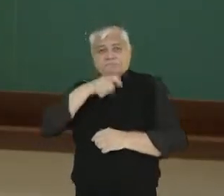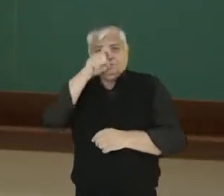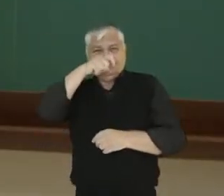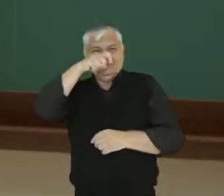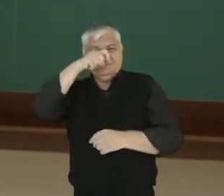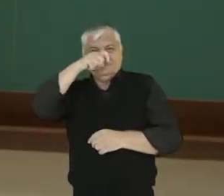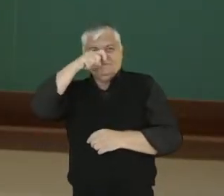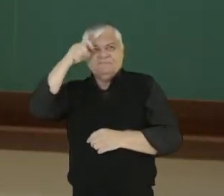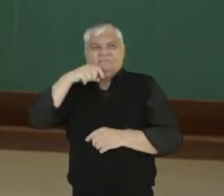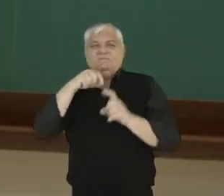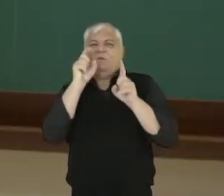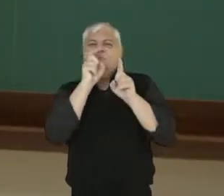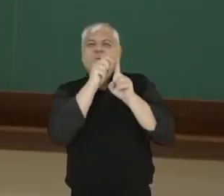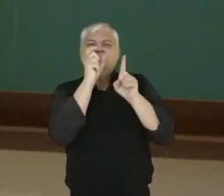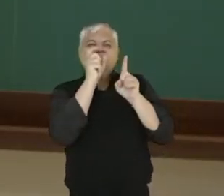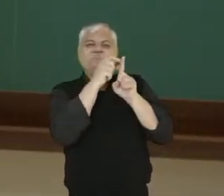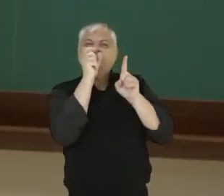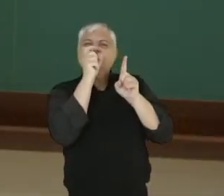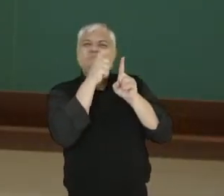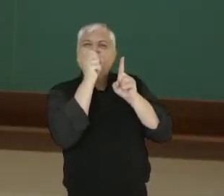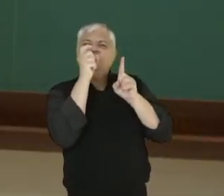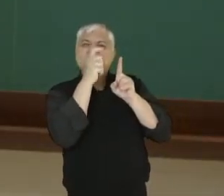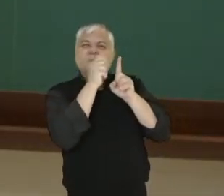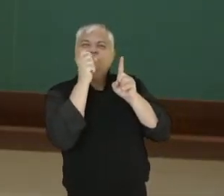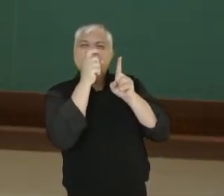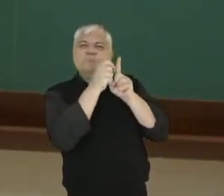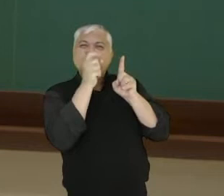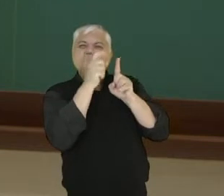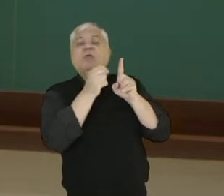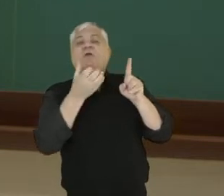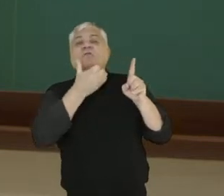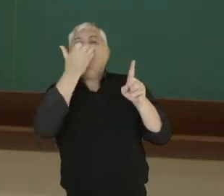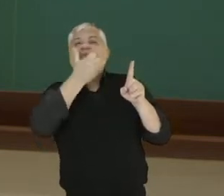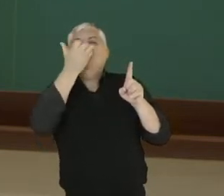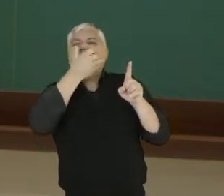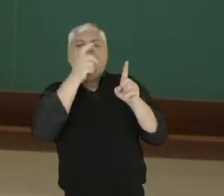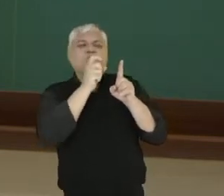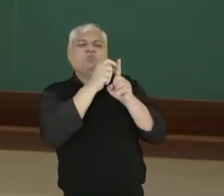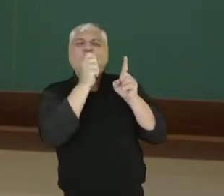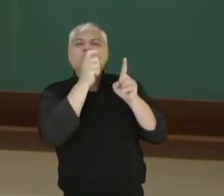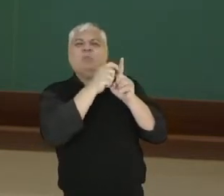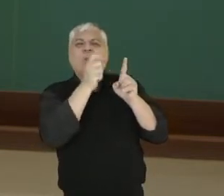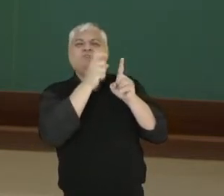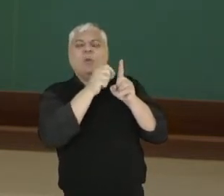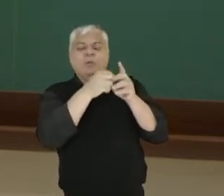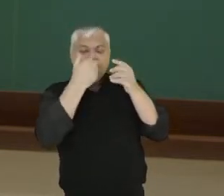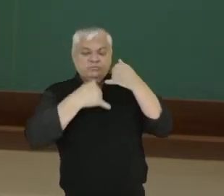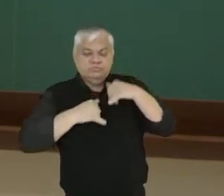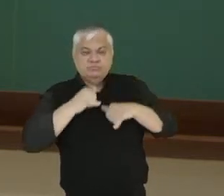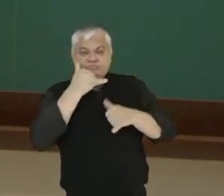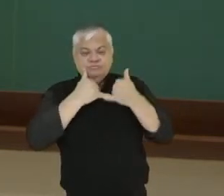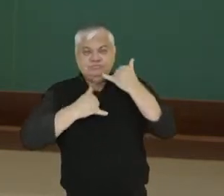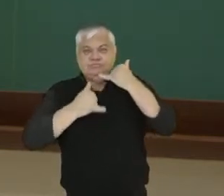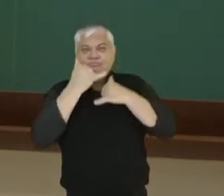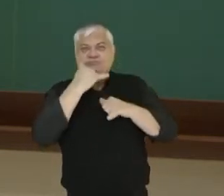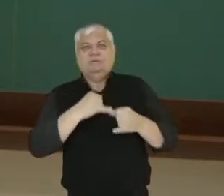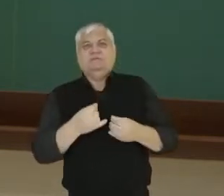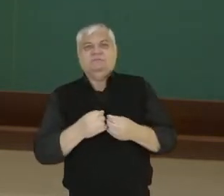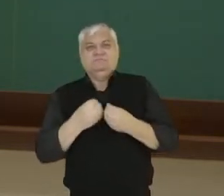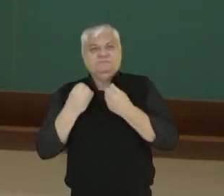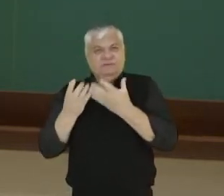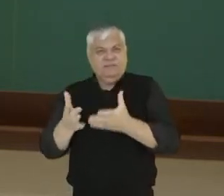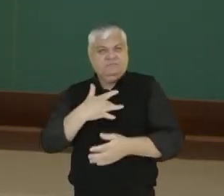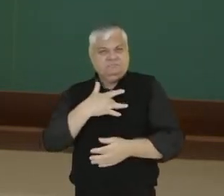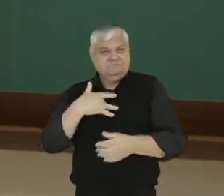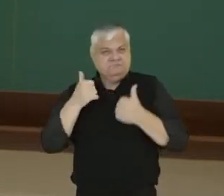se alimentando de frutas, certo? Então, está aproveitando a energia química da fruta para ele,